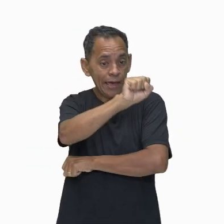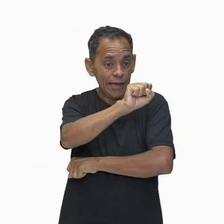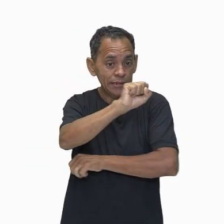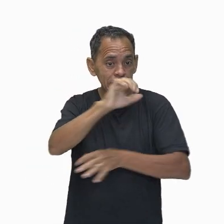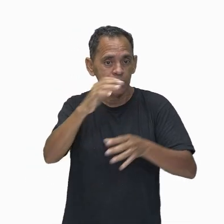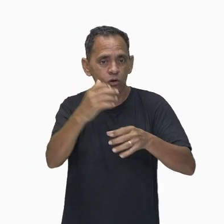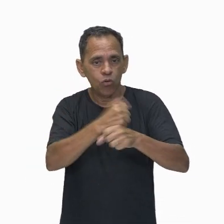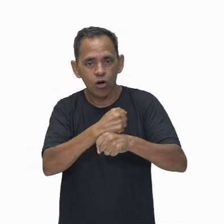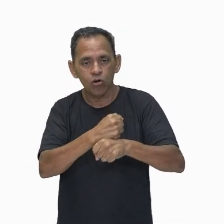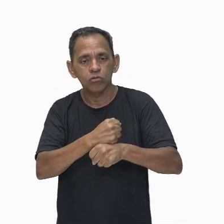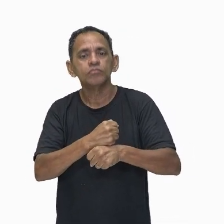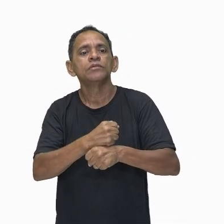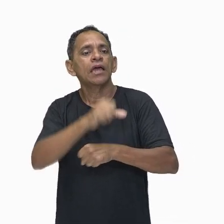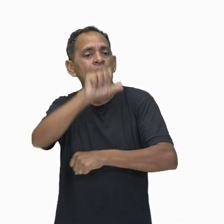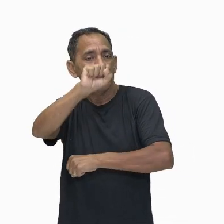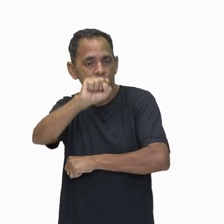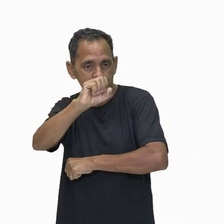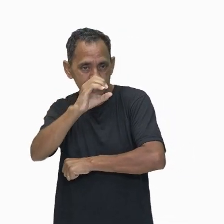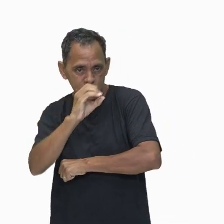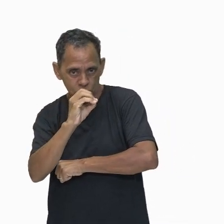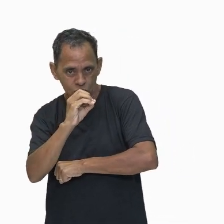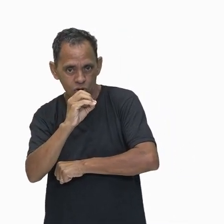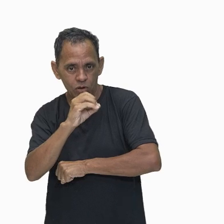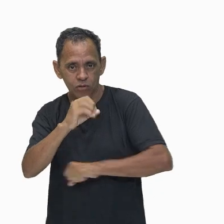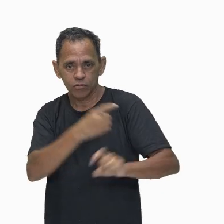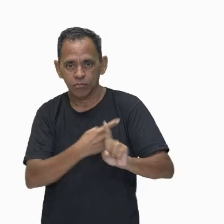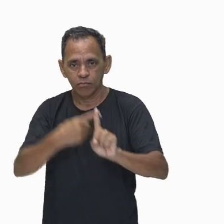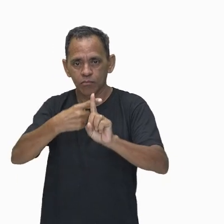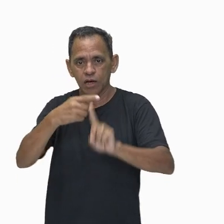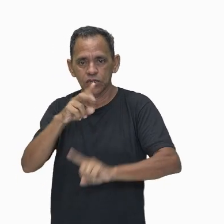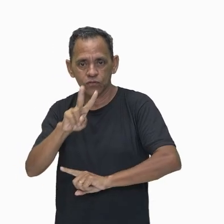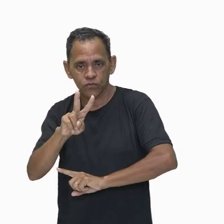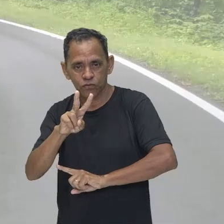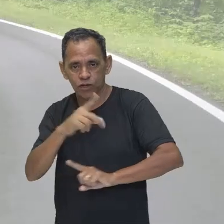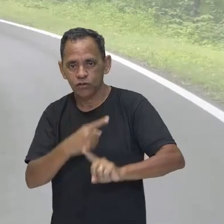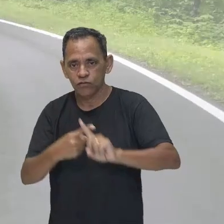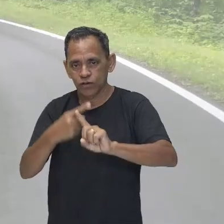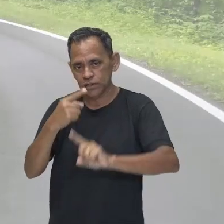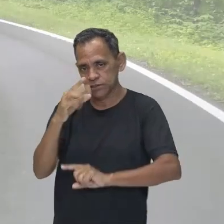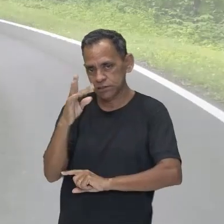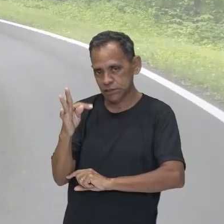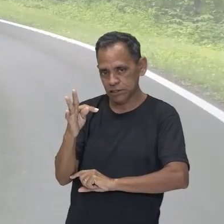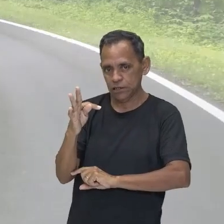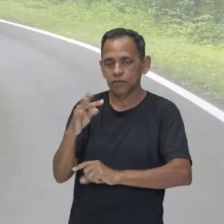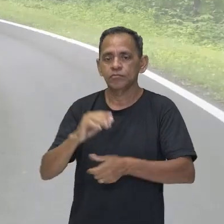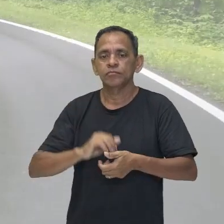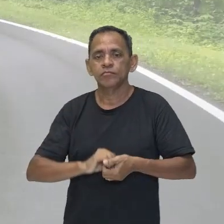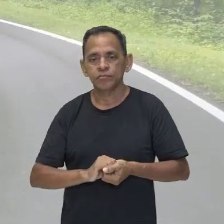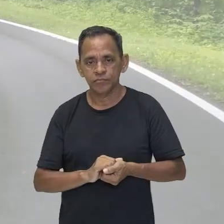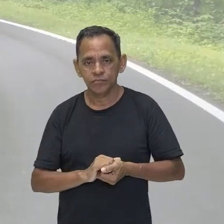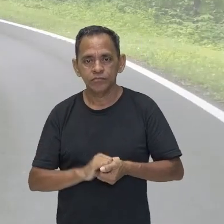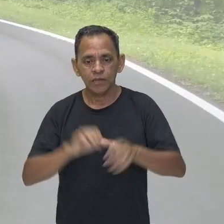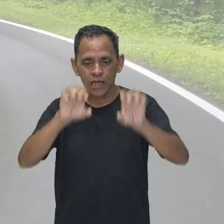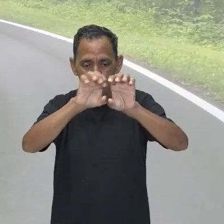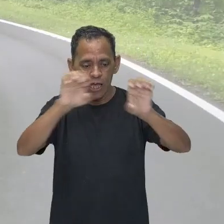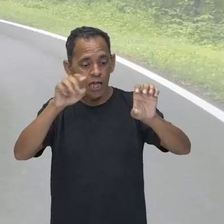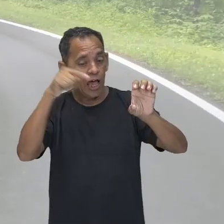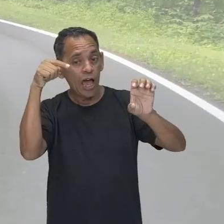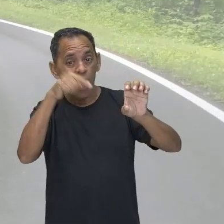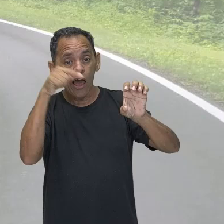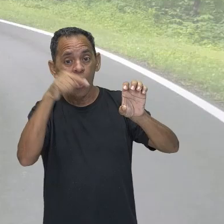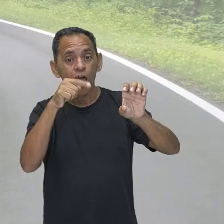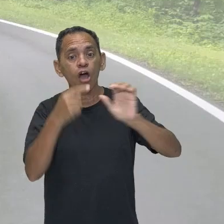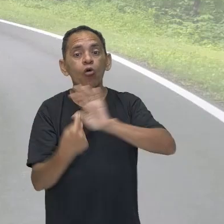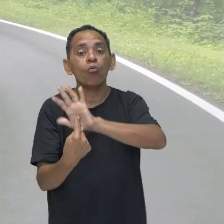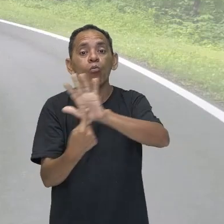final, é igual à posição inicial mais velocidade vezes tempo. Pessoal, essa equação ela é importante para a